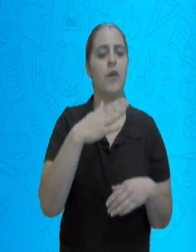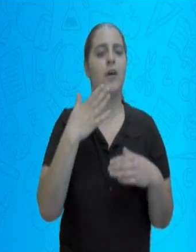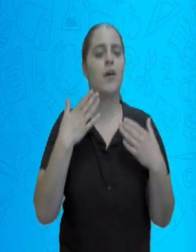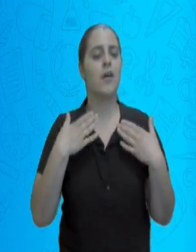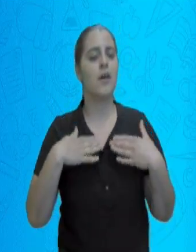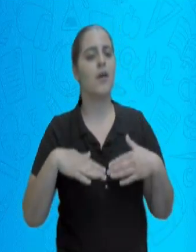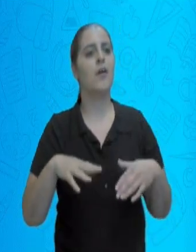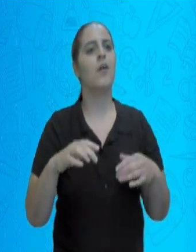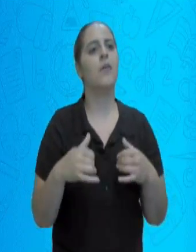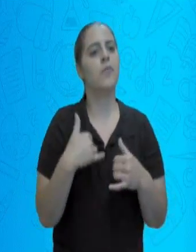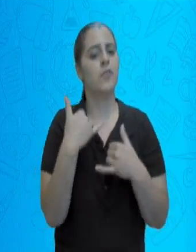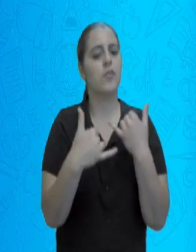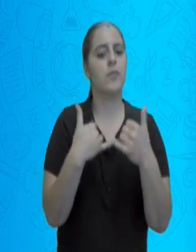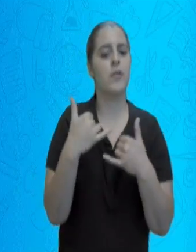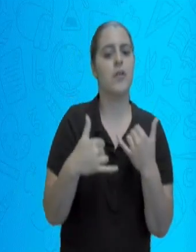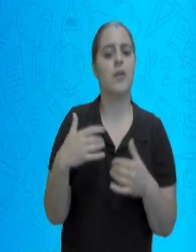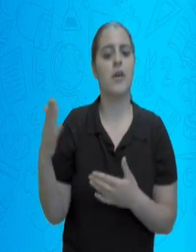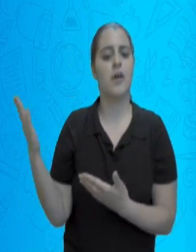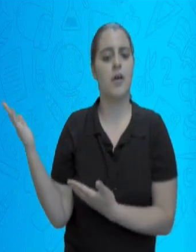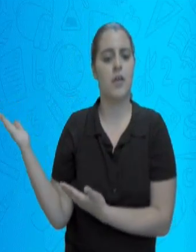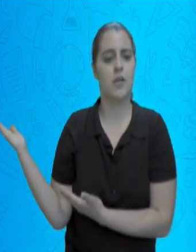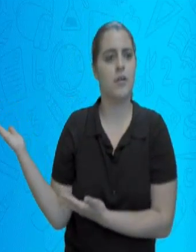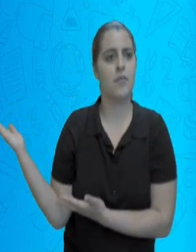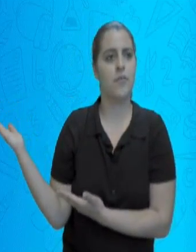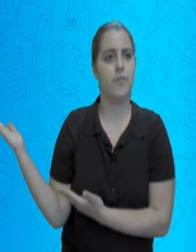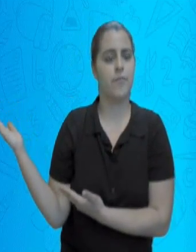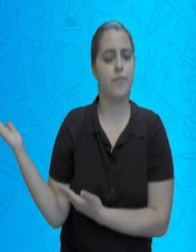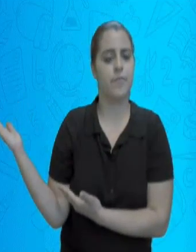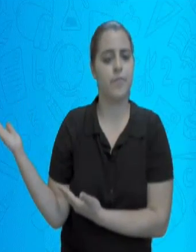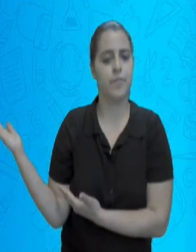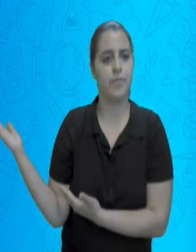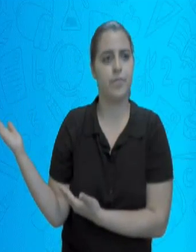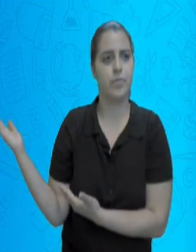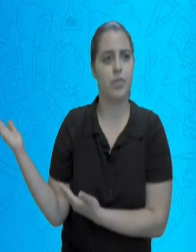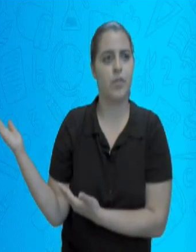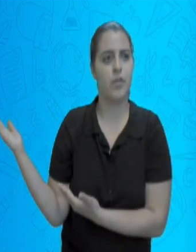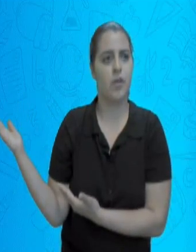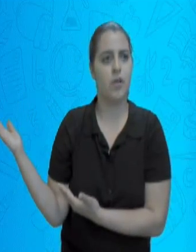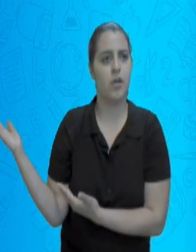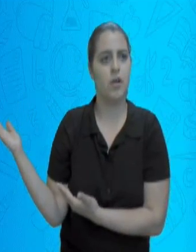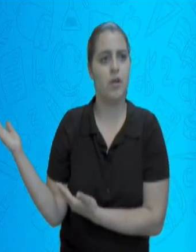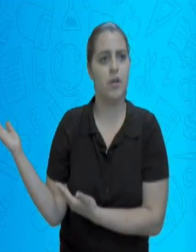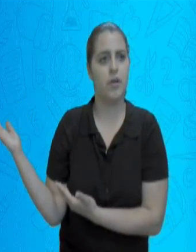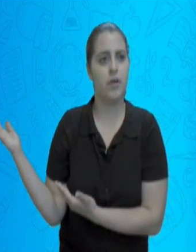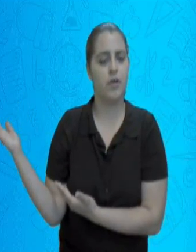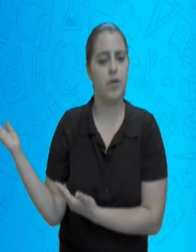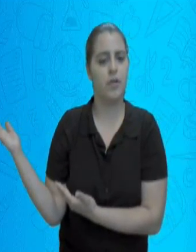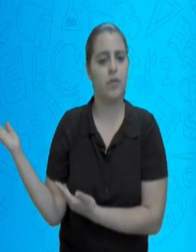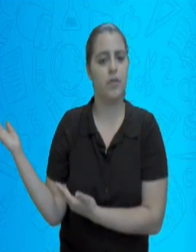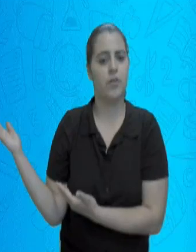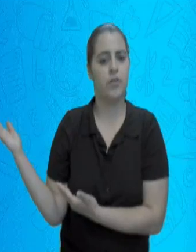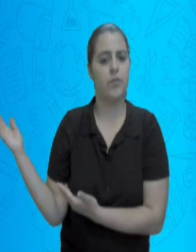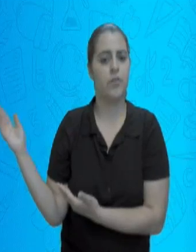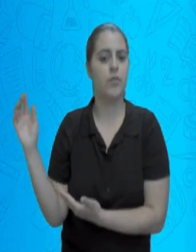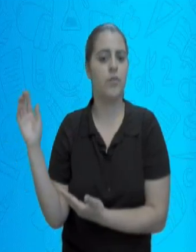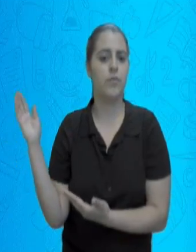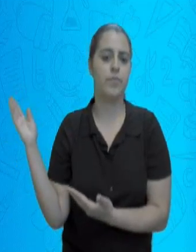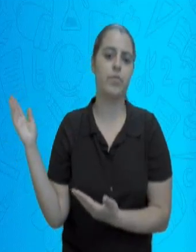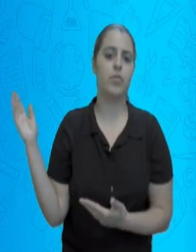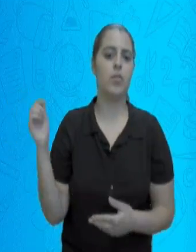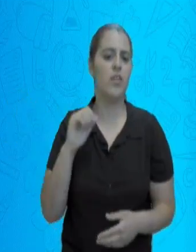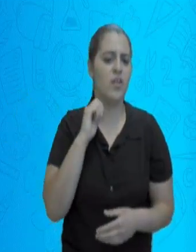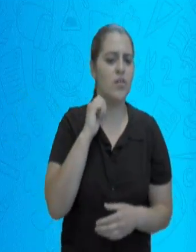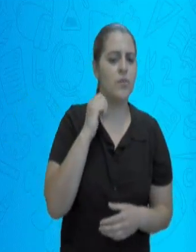tem quadras esportivas, tem praças. E olha lá, as pessoas picharam isso,